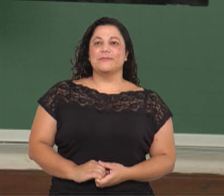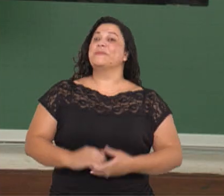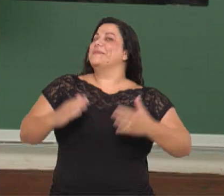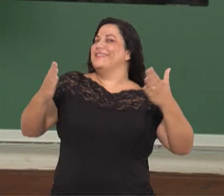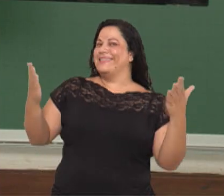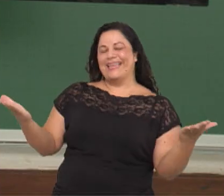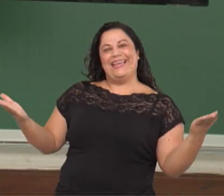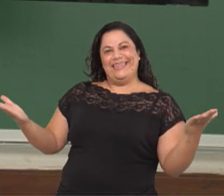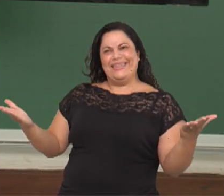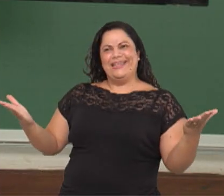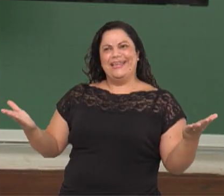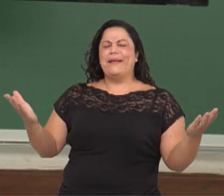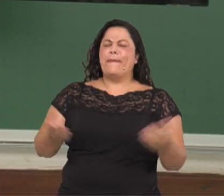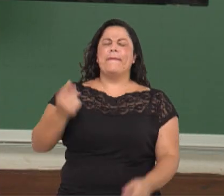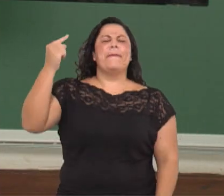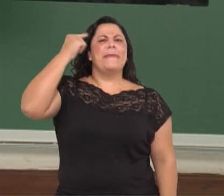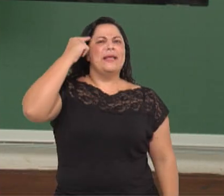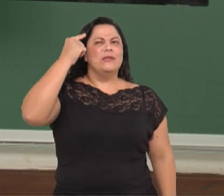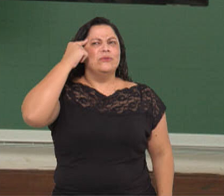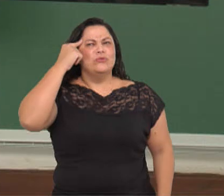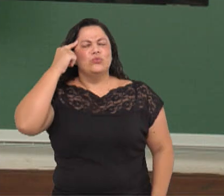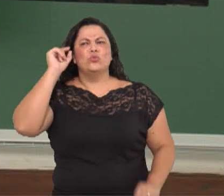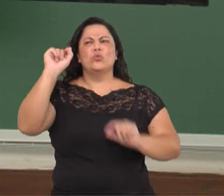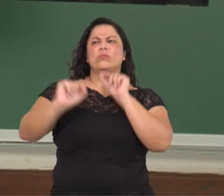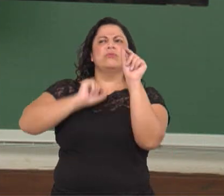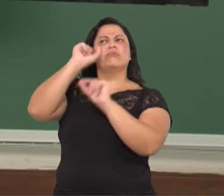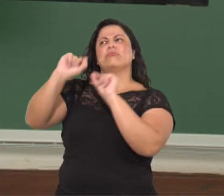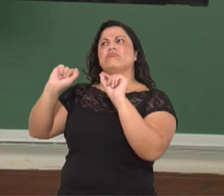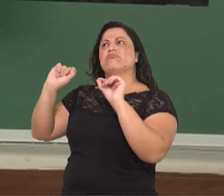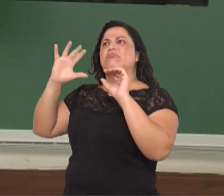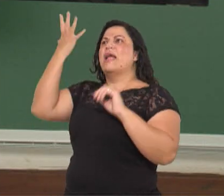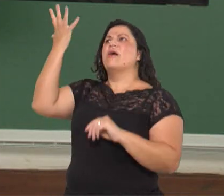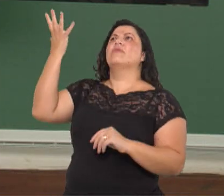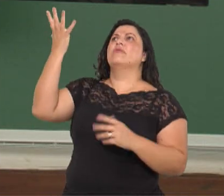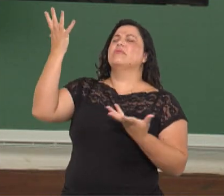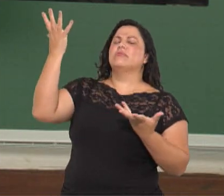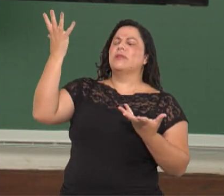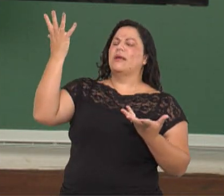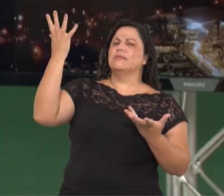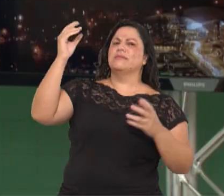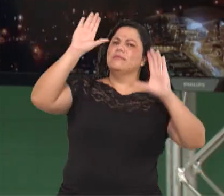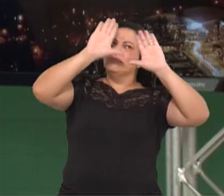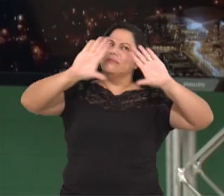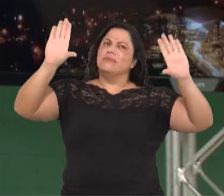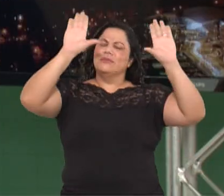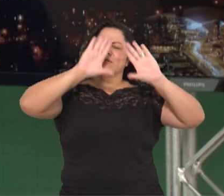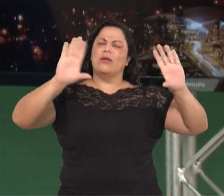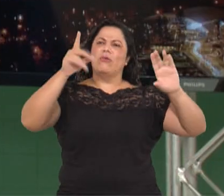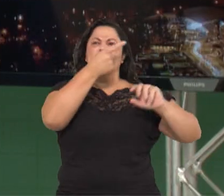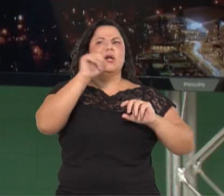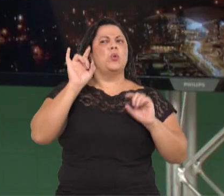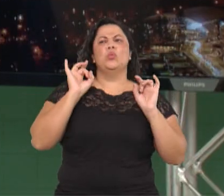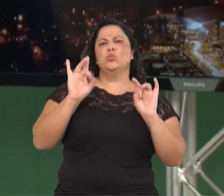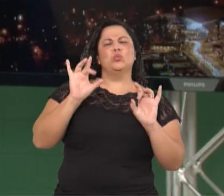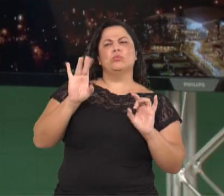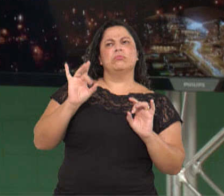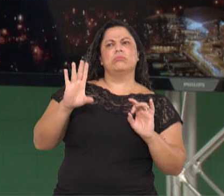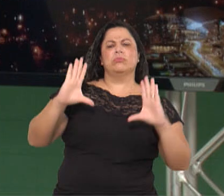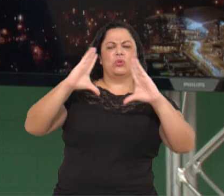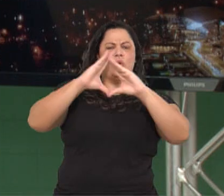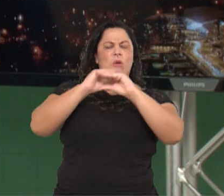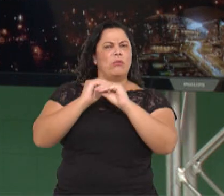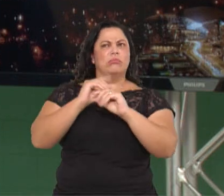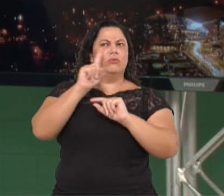E aí, pensou em alguns fenômenos que se repetem no céu? E não é só necessariamente no céu noturno, pode